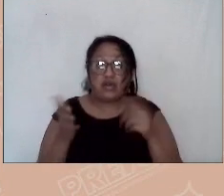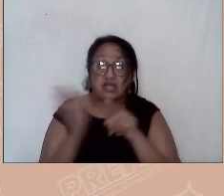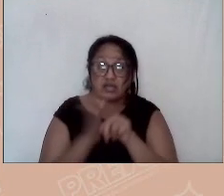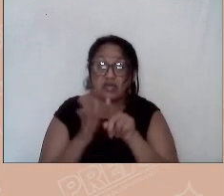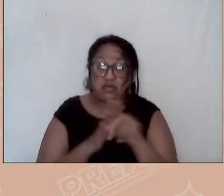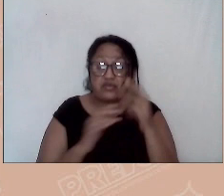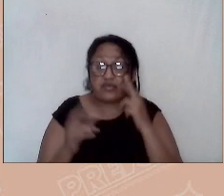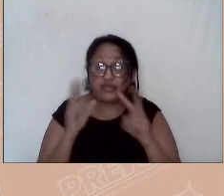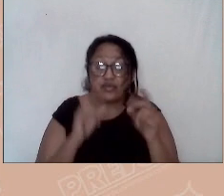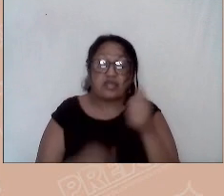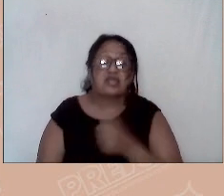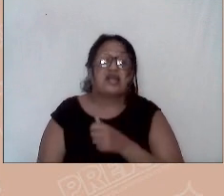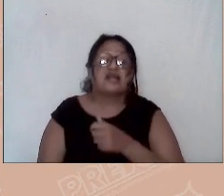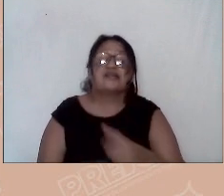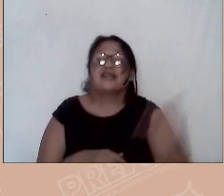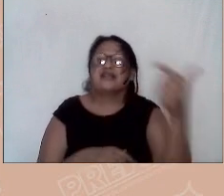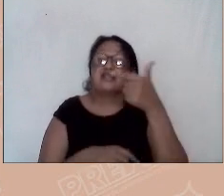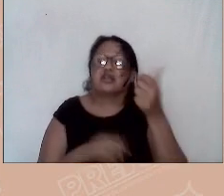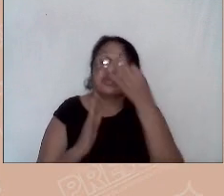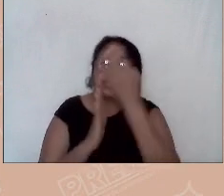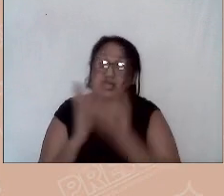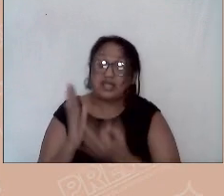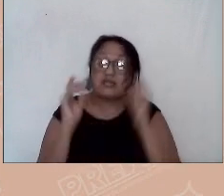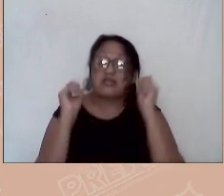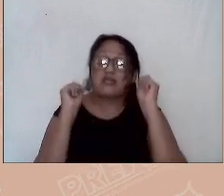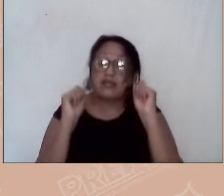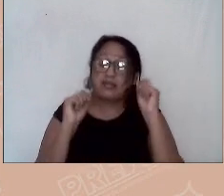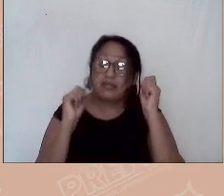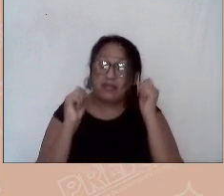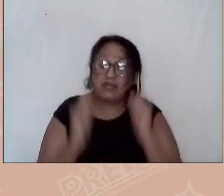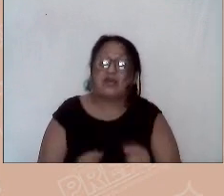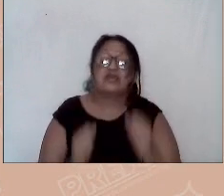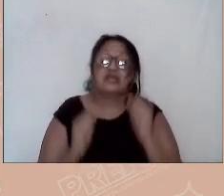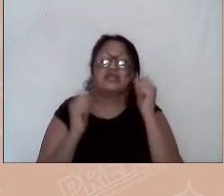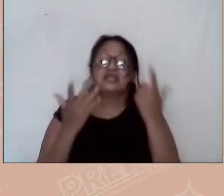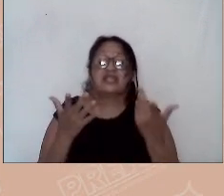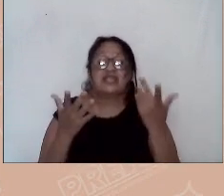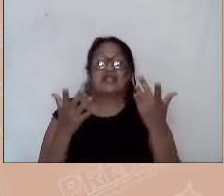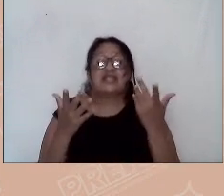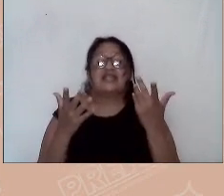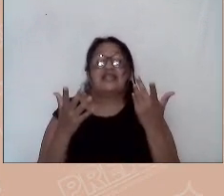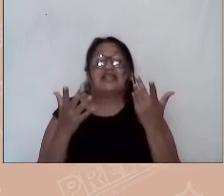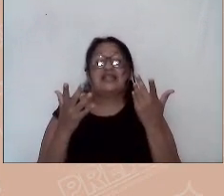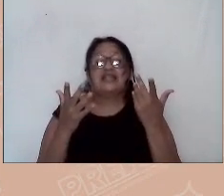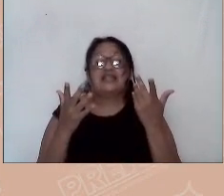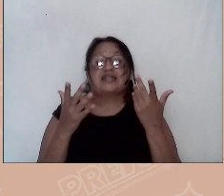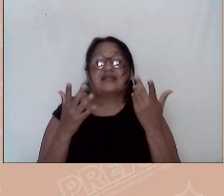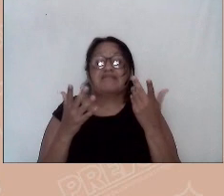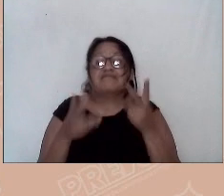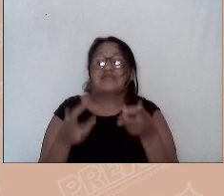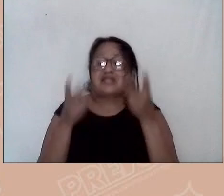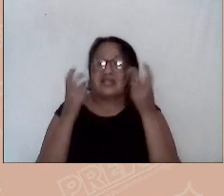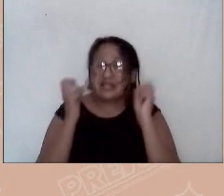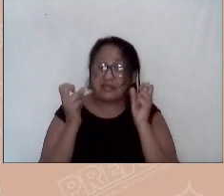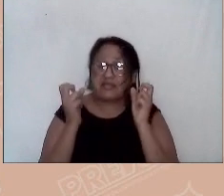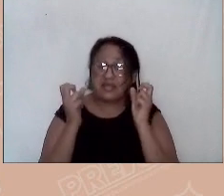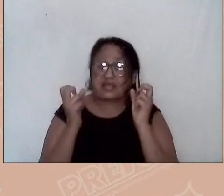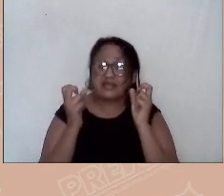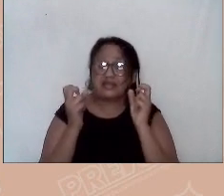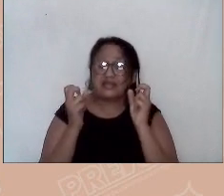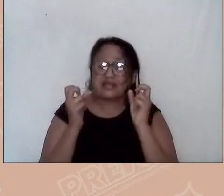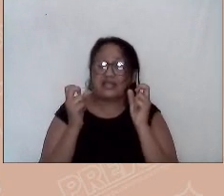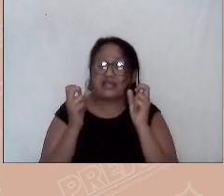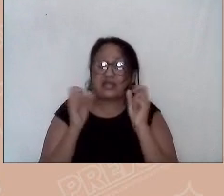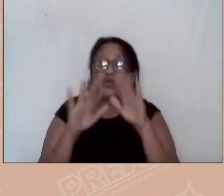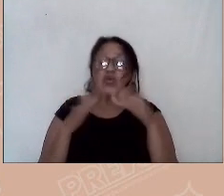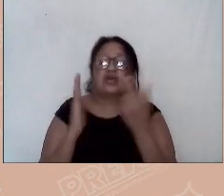segundo texto é possível inferir o a gente consegue inferir o a gente consegue deduzir a partir da leitura do texto